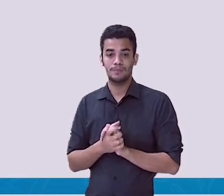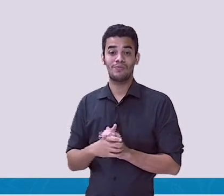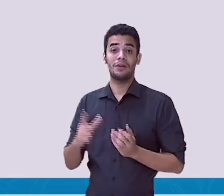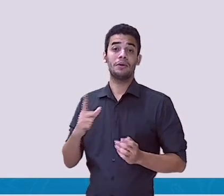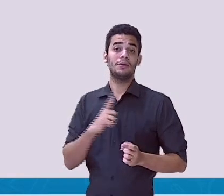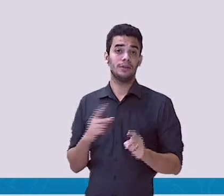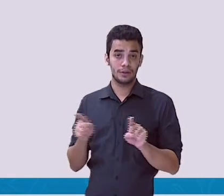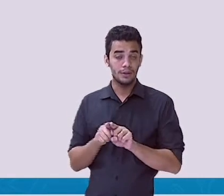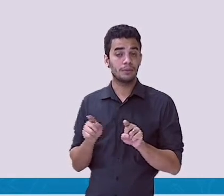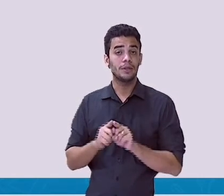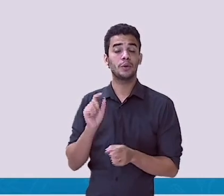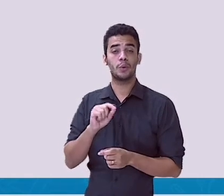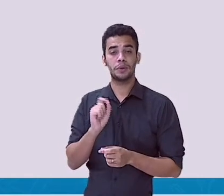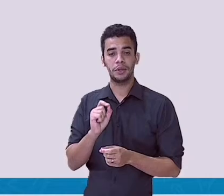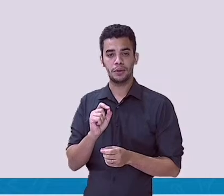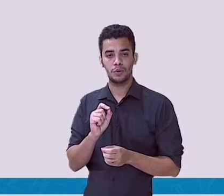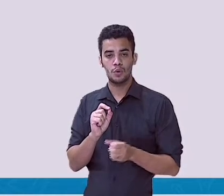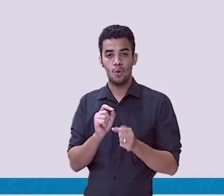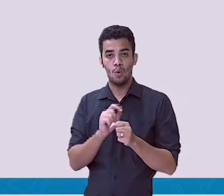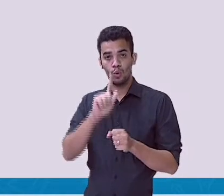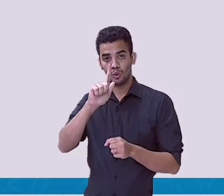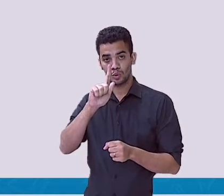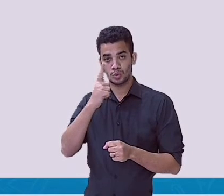hemácias. E aí?